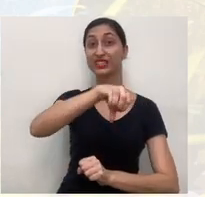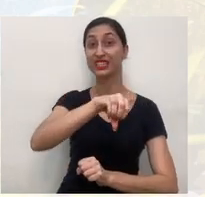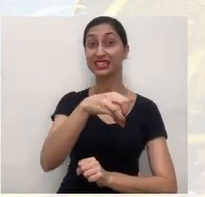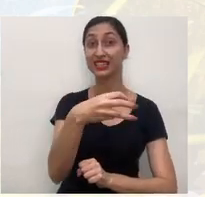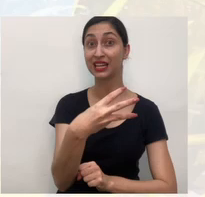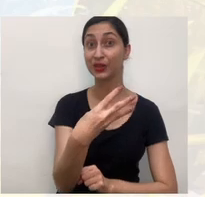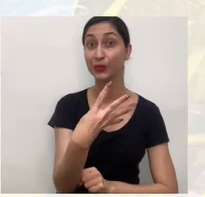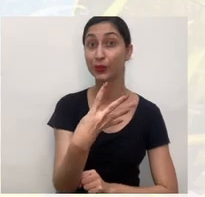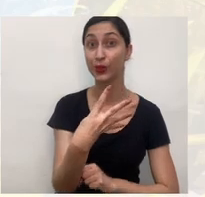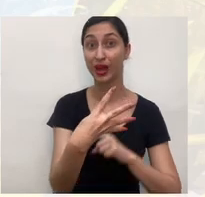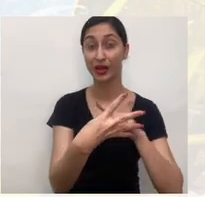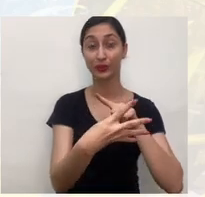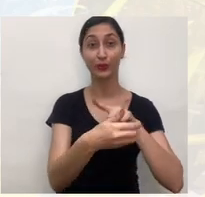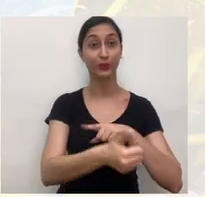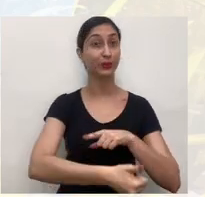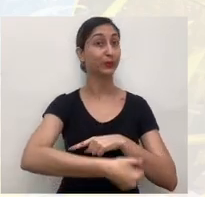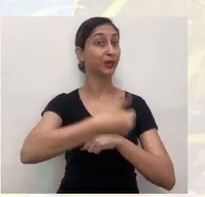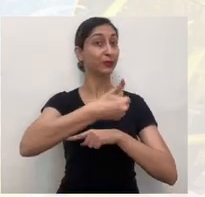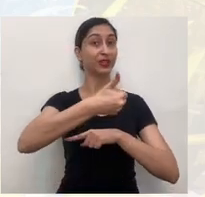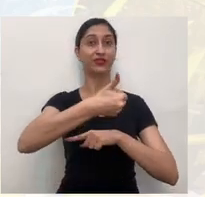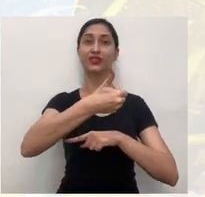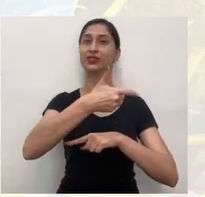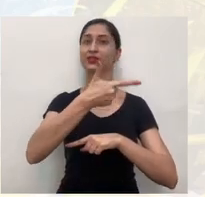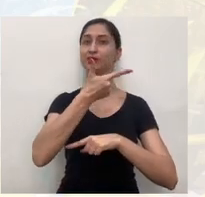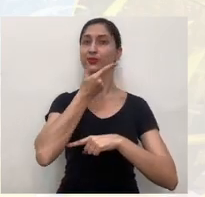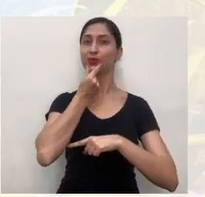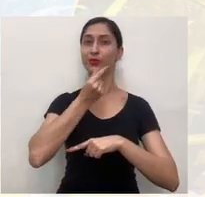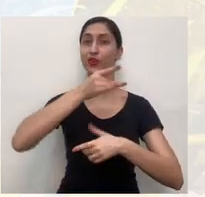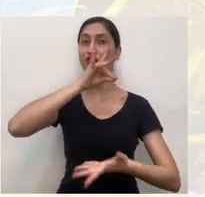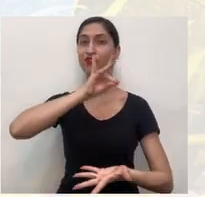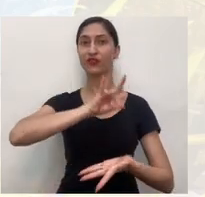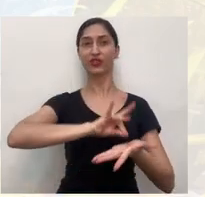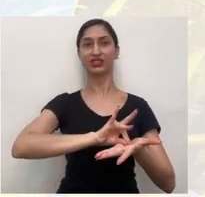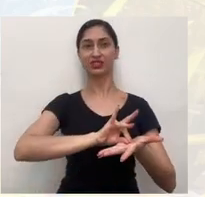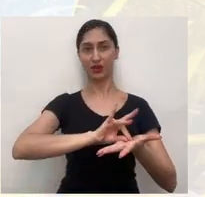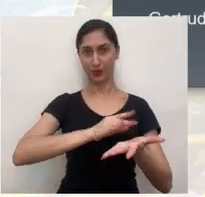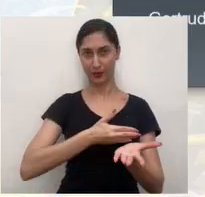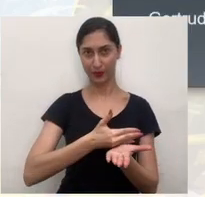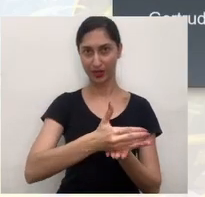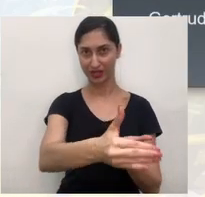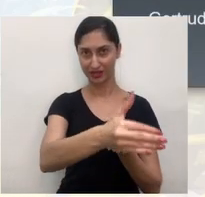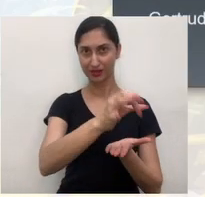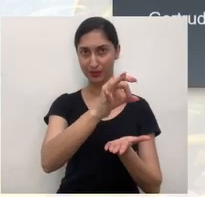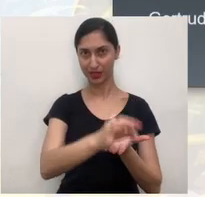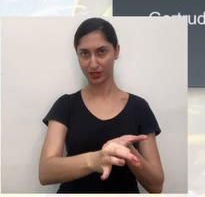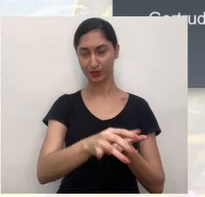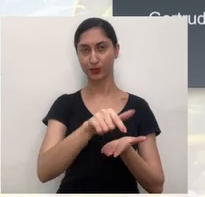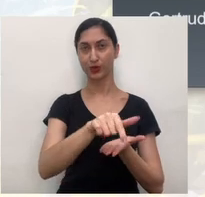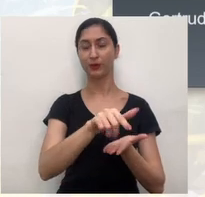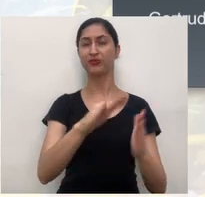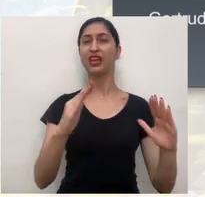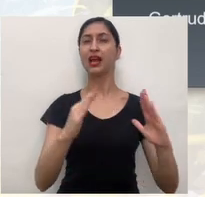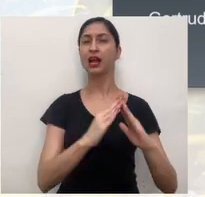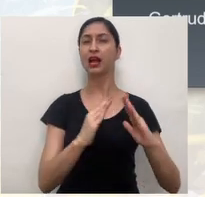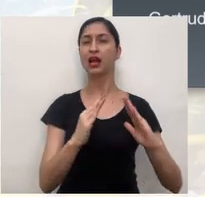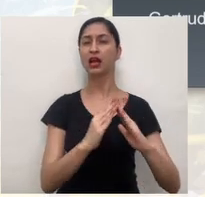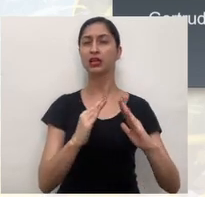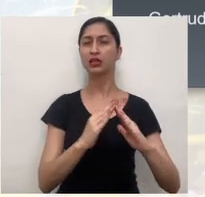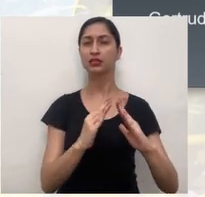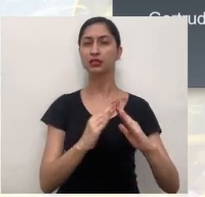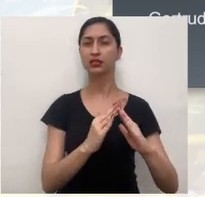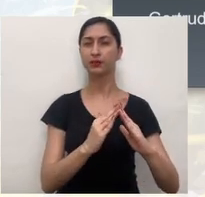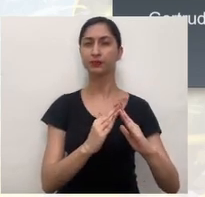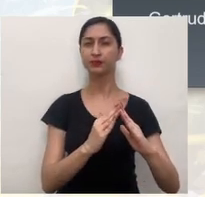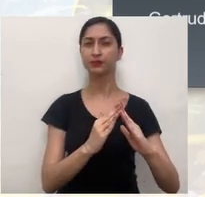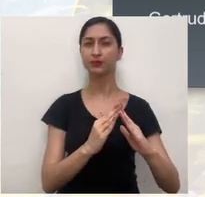1934, foi a sua primeira residência assim, oficial, pelo menos, que é a casa